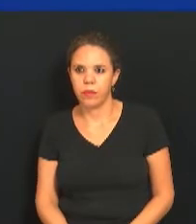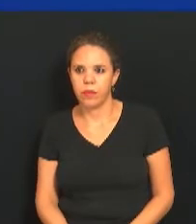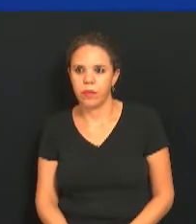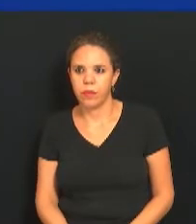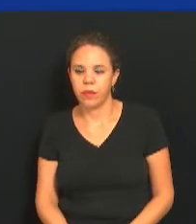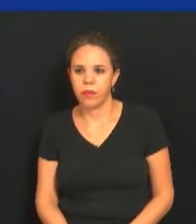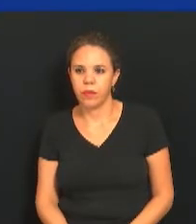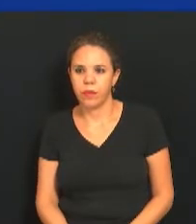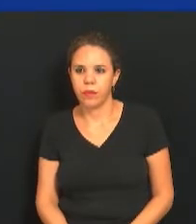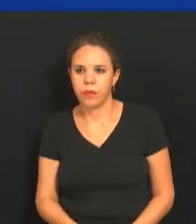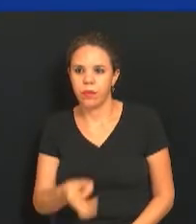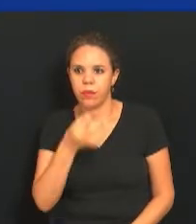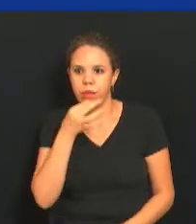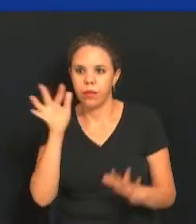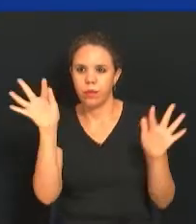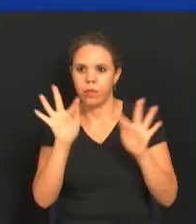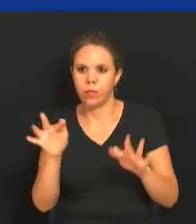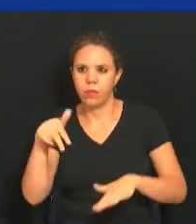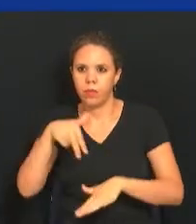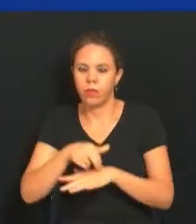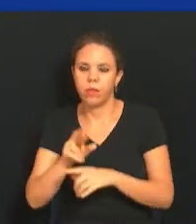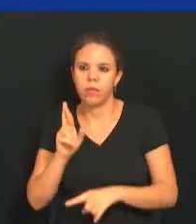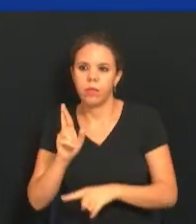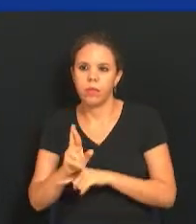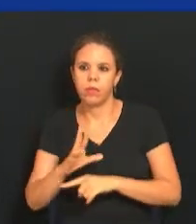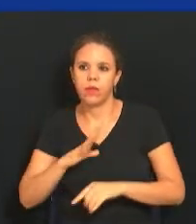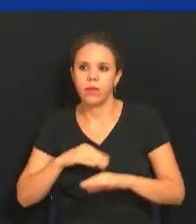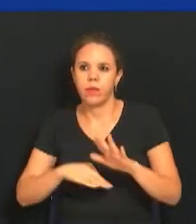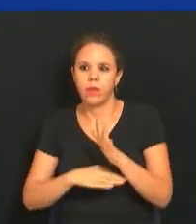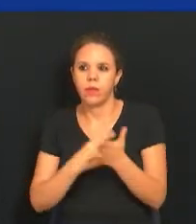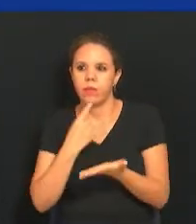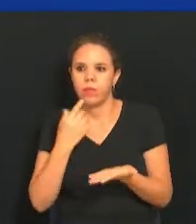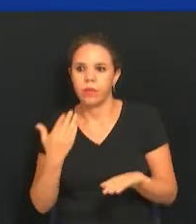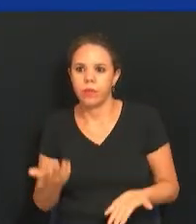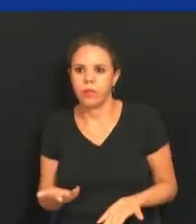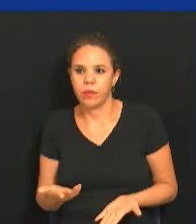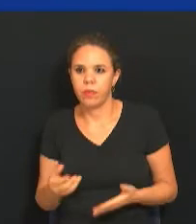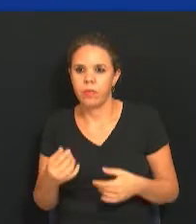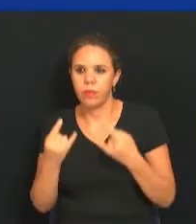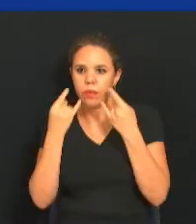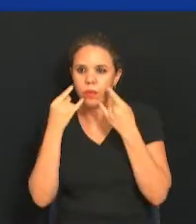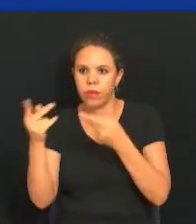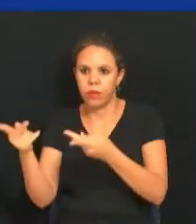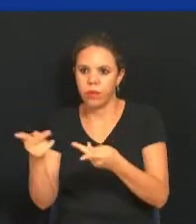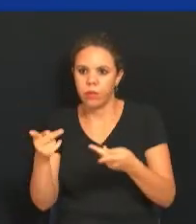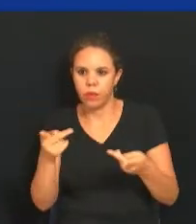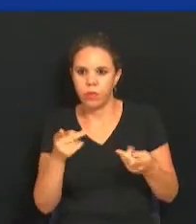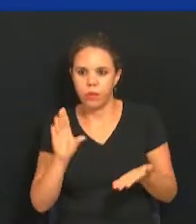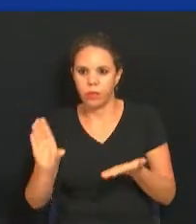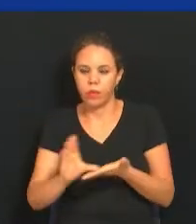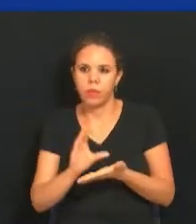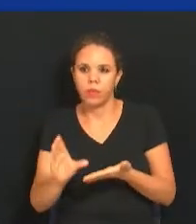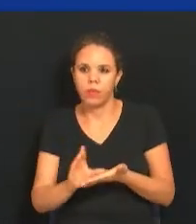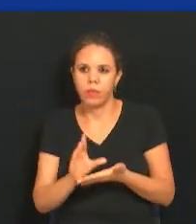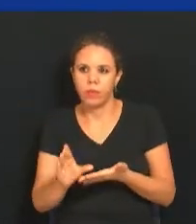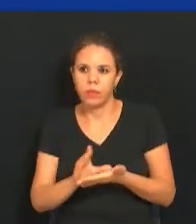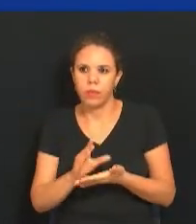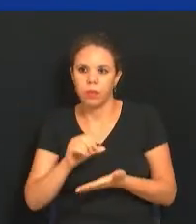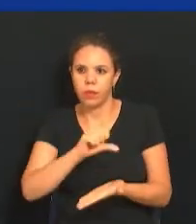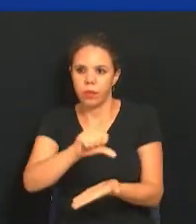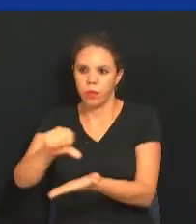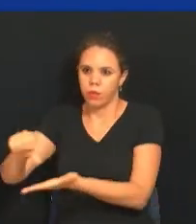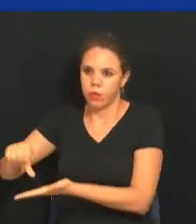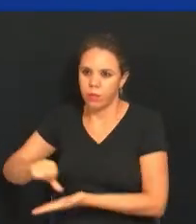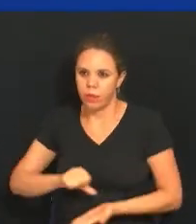Para mim é uma felicidade estar representando a nossa cidade de Campinas para atrair mais investimento e também toda a nossa região